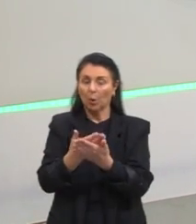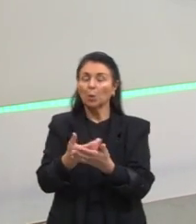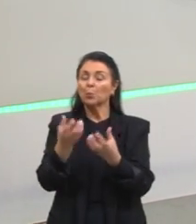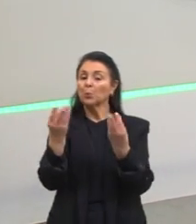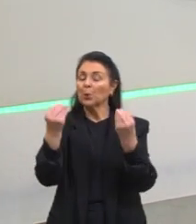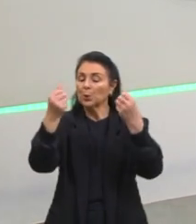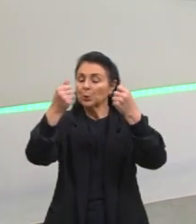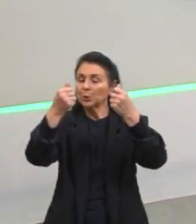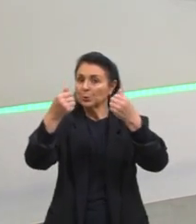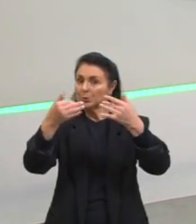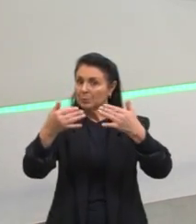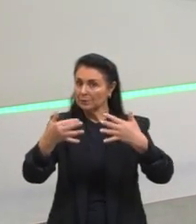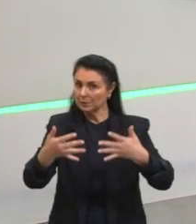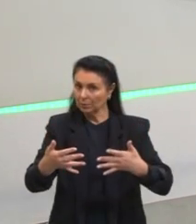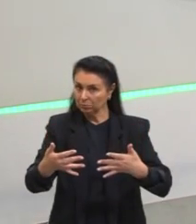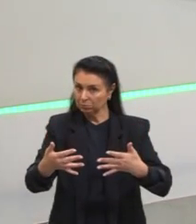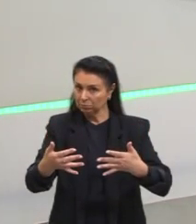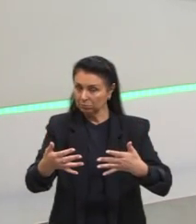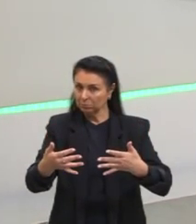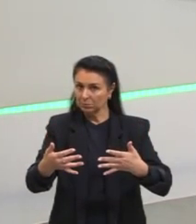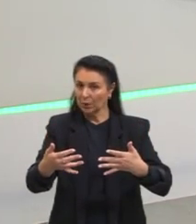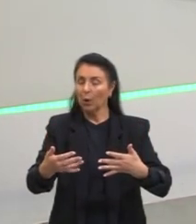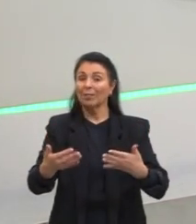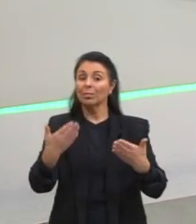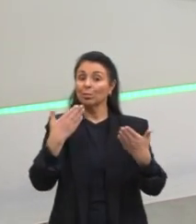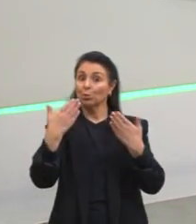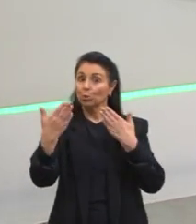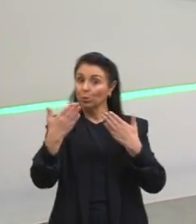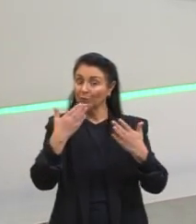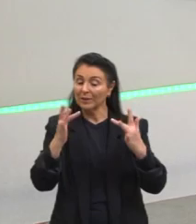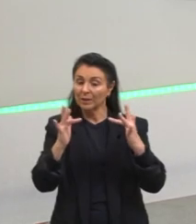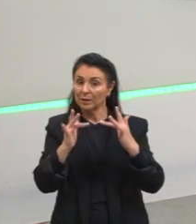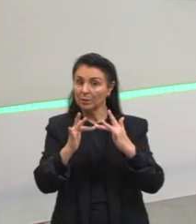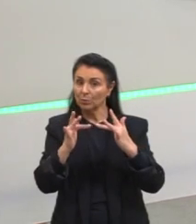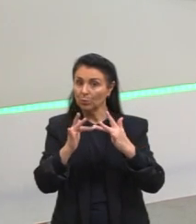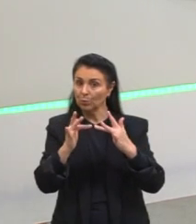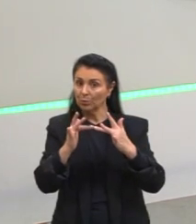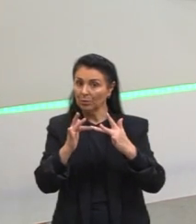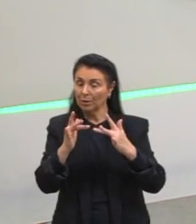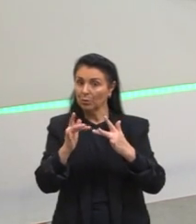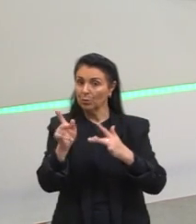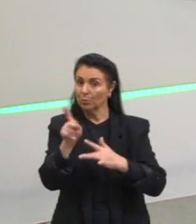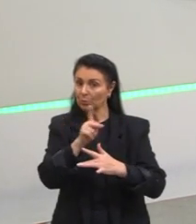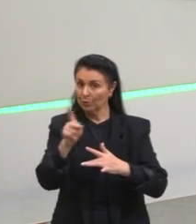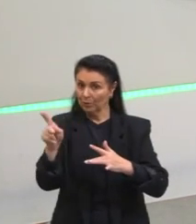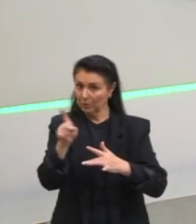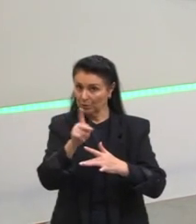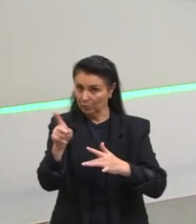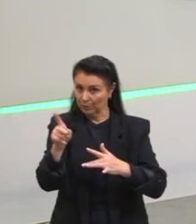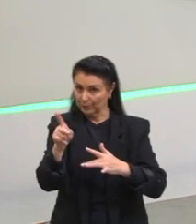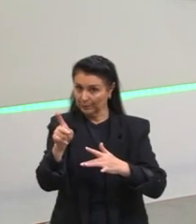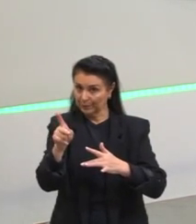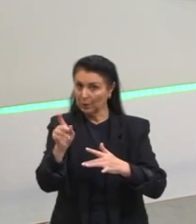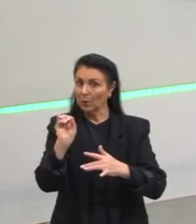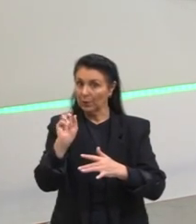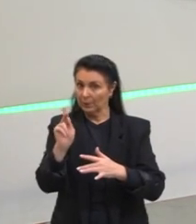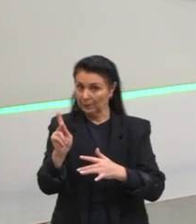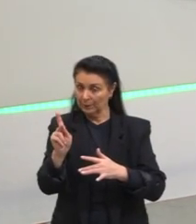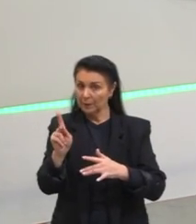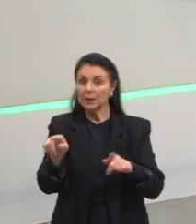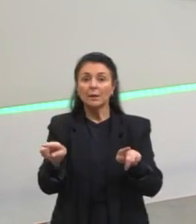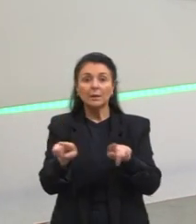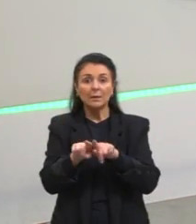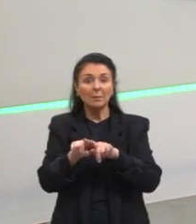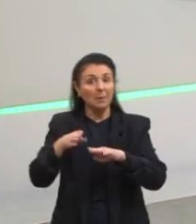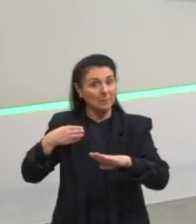tá não fica com dúvida gurizada por favor a marca lá né@Douglas Romeo certo E